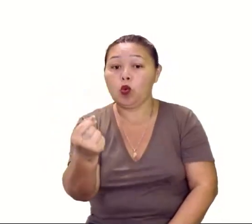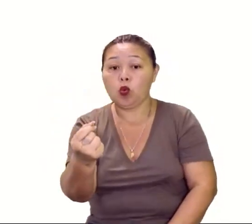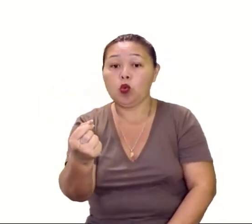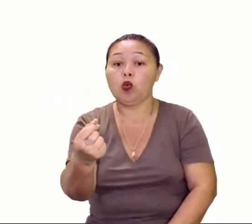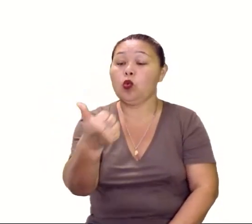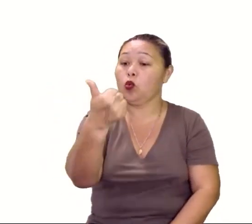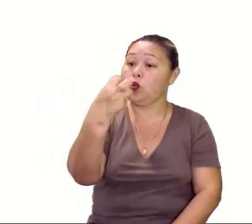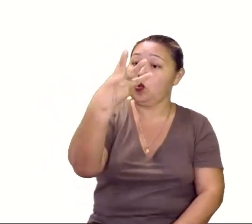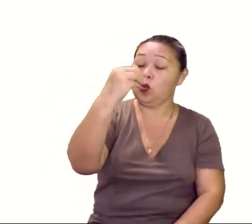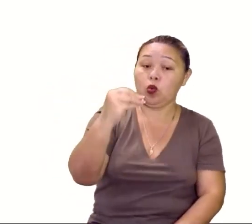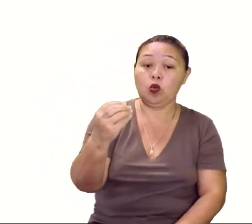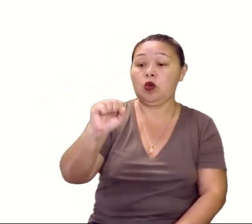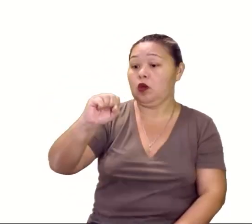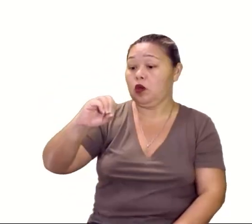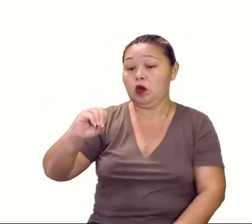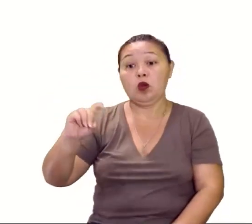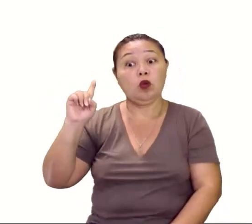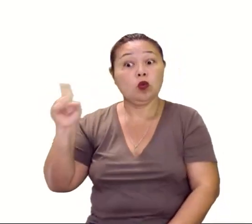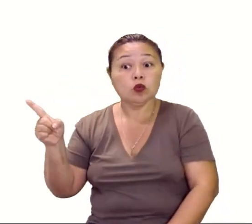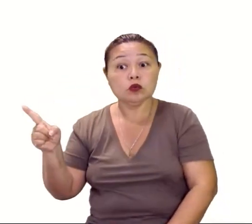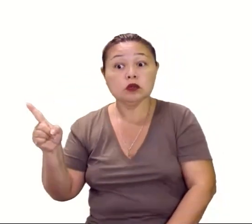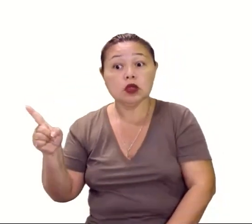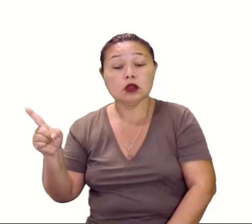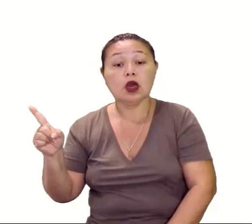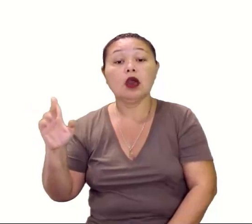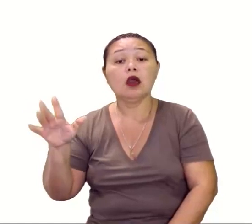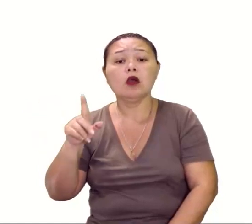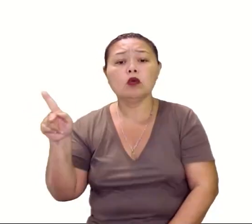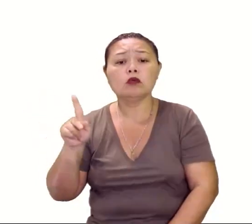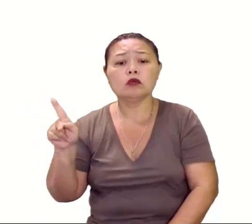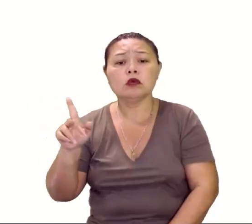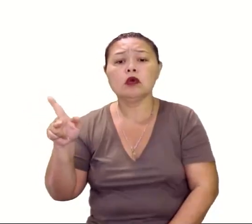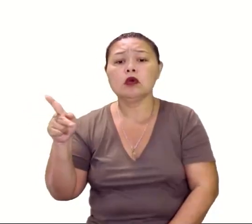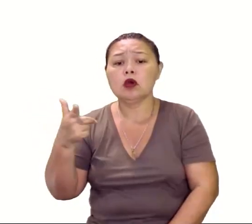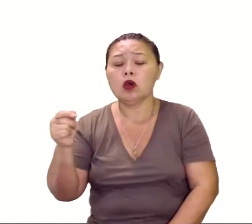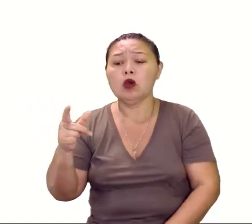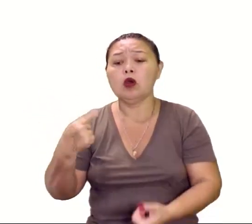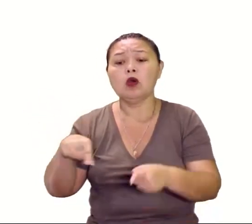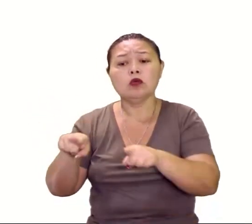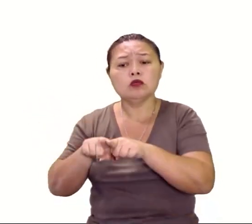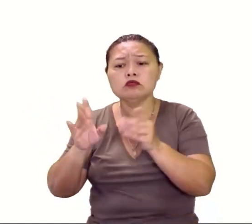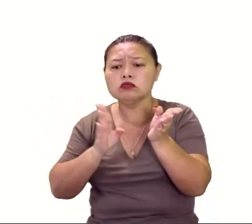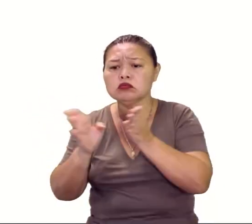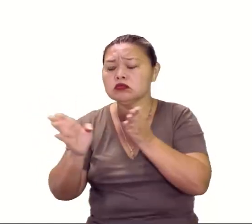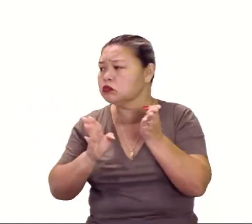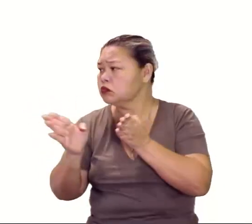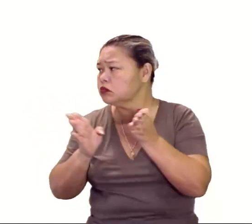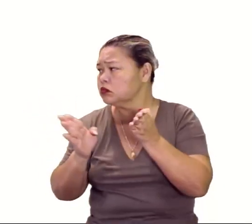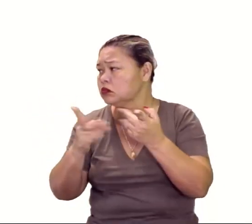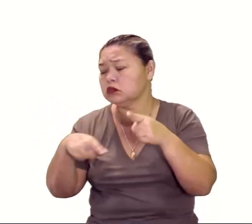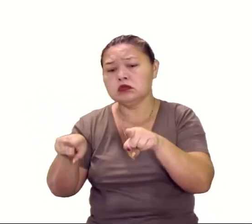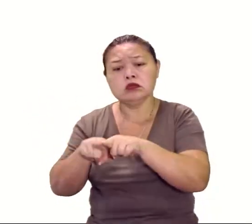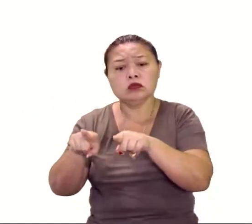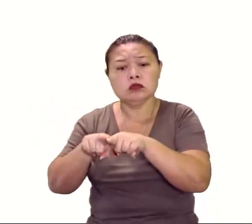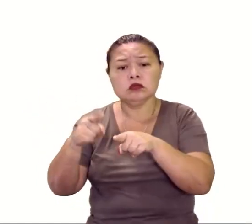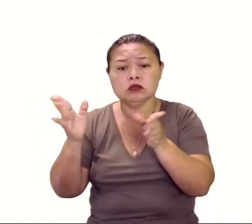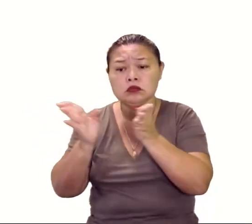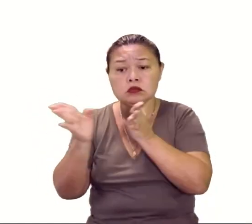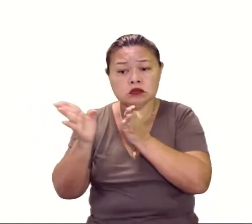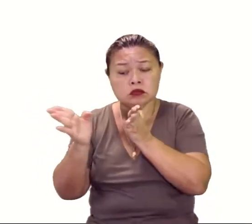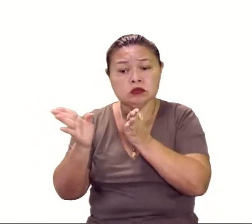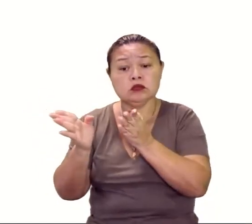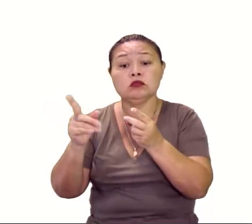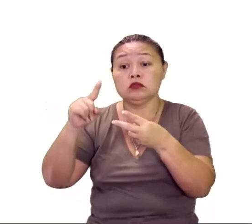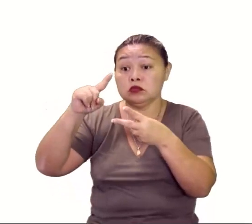o 130 e o 80. Mas, professor, o 20 cultiva os 3. Uai, e o que cultiva os 3? Não